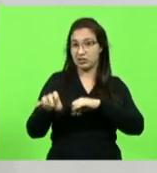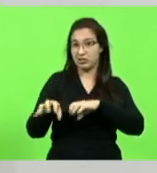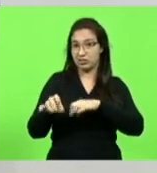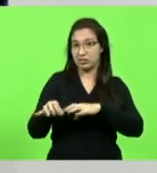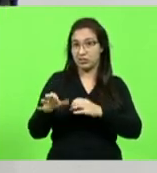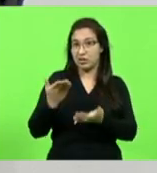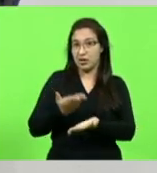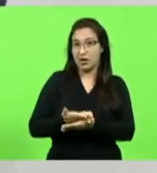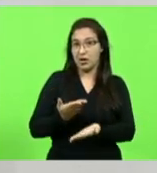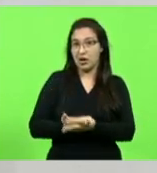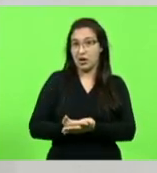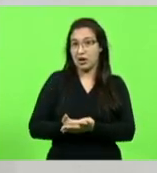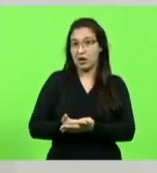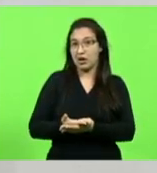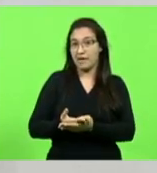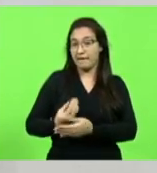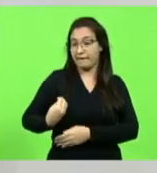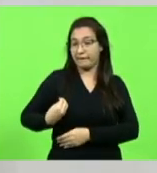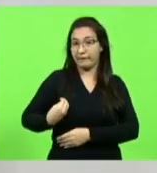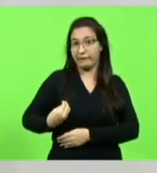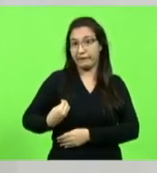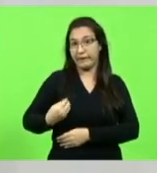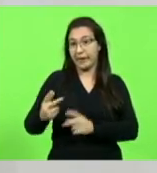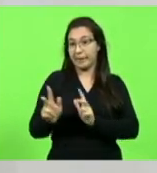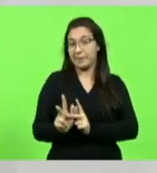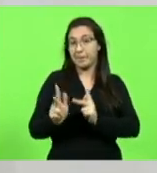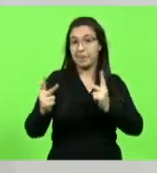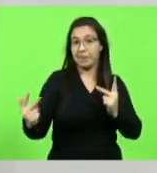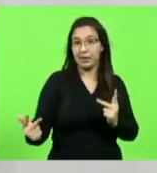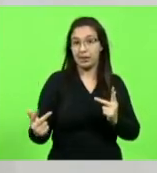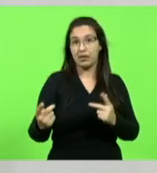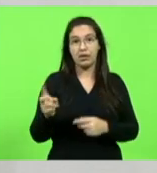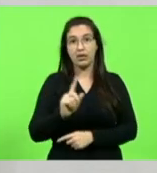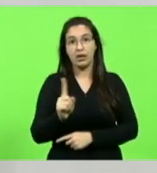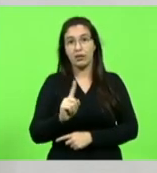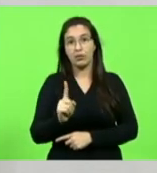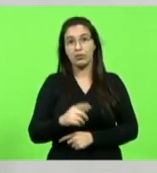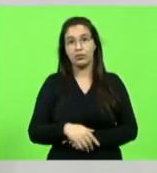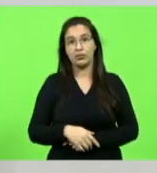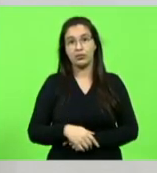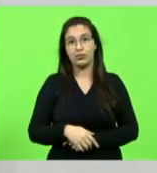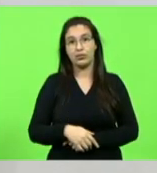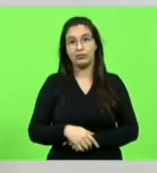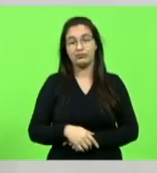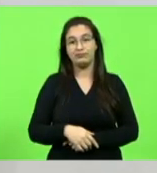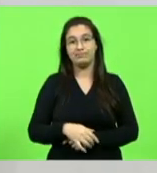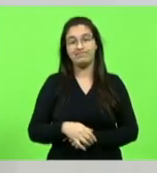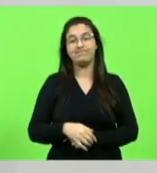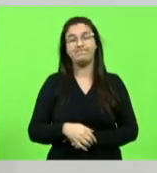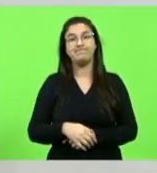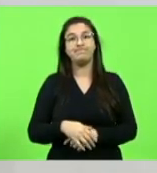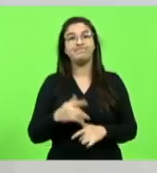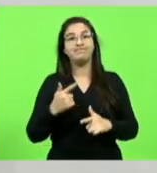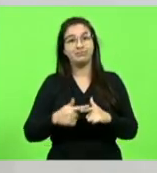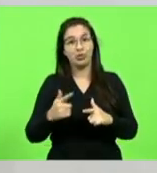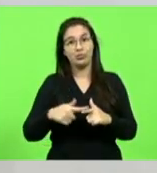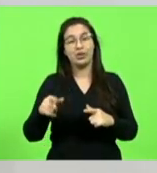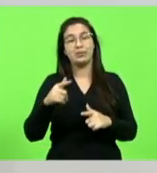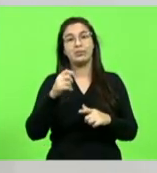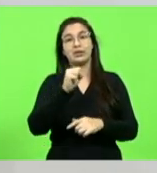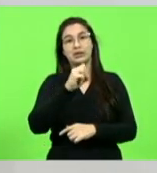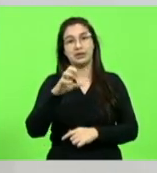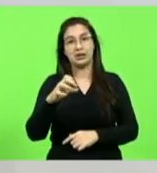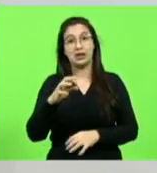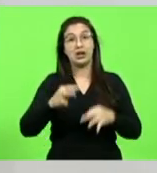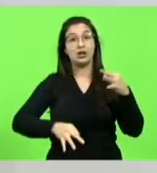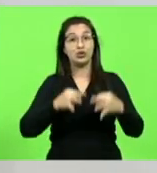remotas. A capital é esse triste exemplo para toda Santa Catarina. E a justiça disse: eu vou multar vocês,